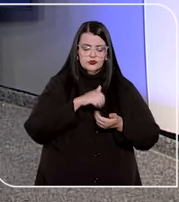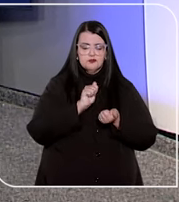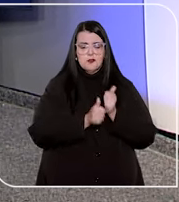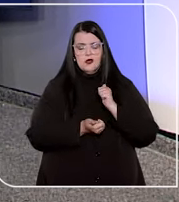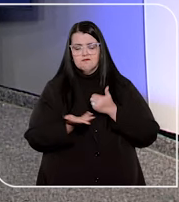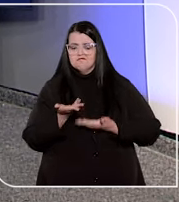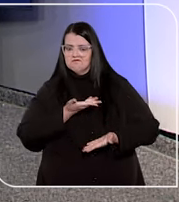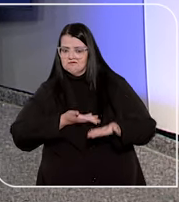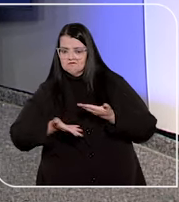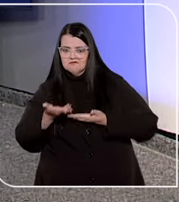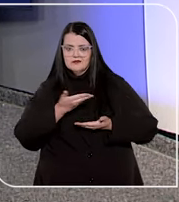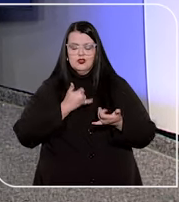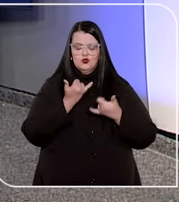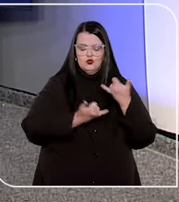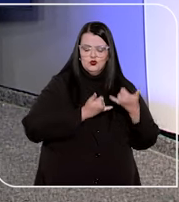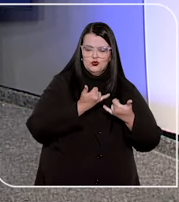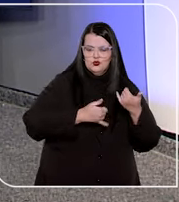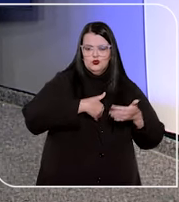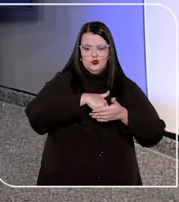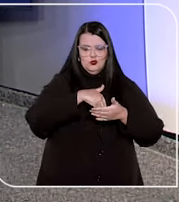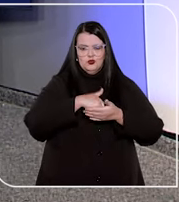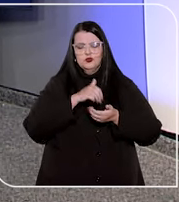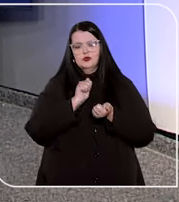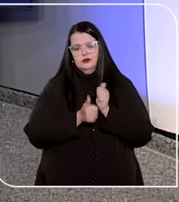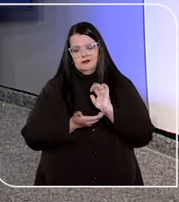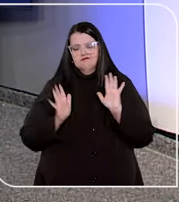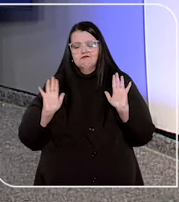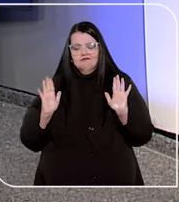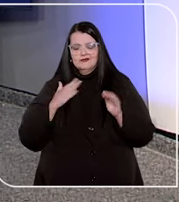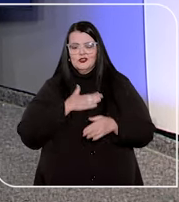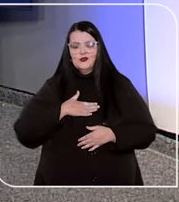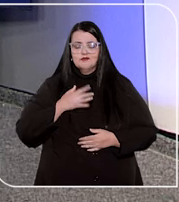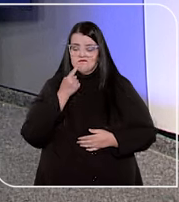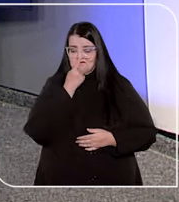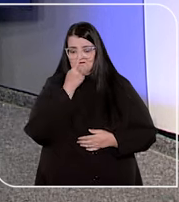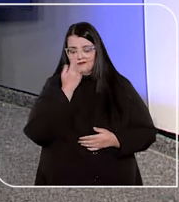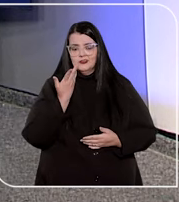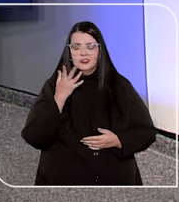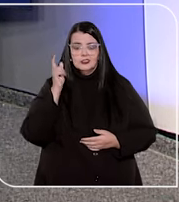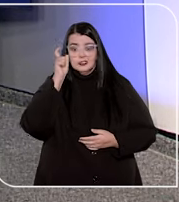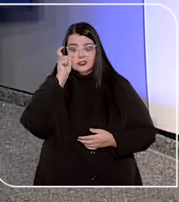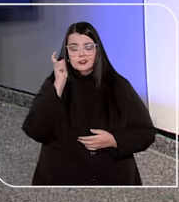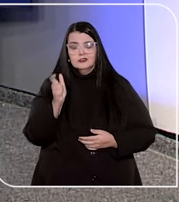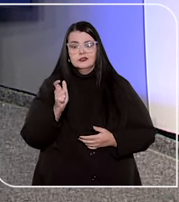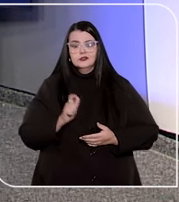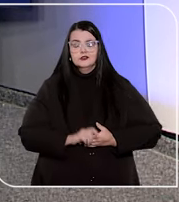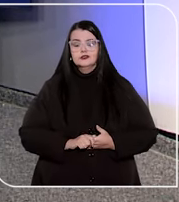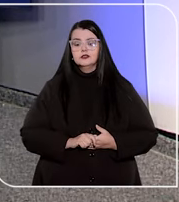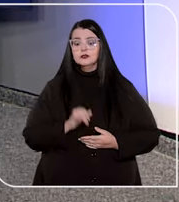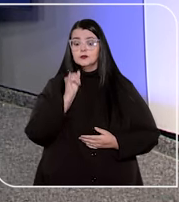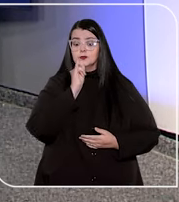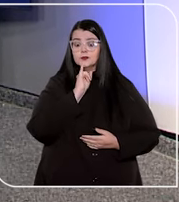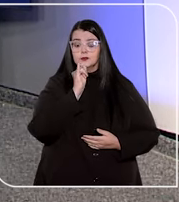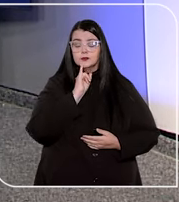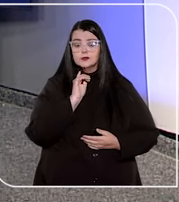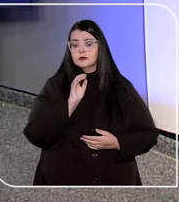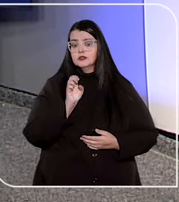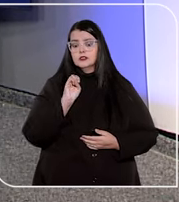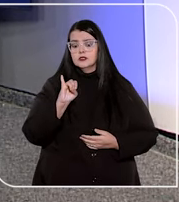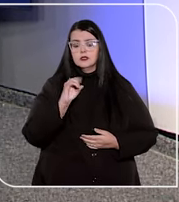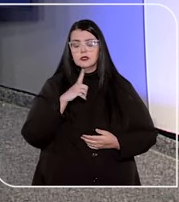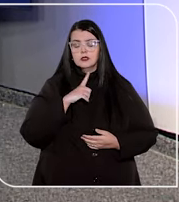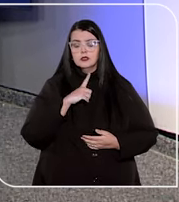interação aí entre os jogadores, o jogo de futebol e tudo mais, né, doutor Diogo? Está bem interessante. Doutor Diogo, é o seguinte: se